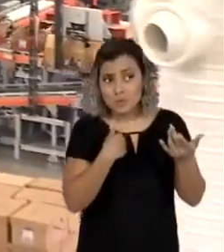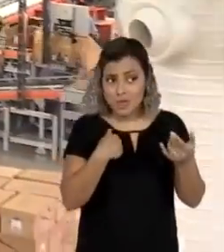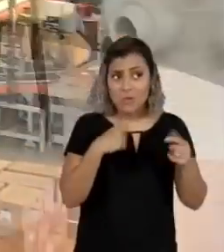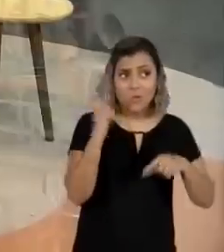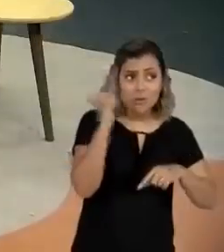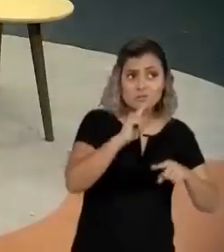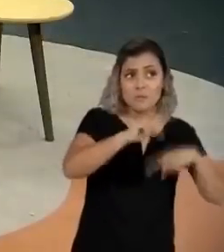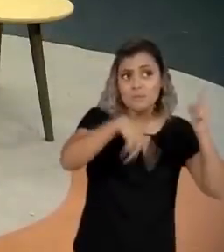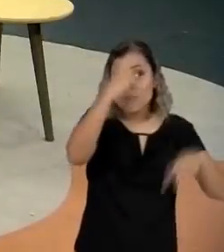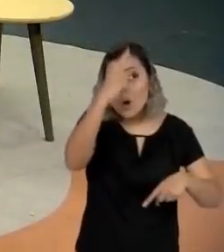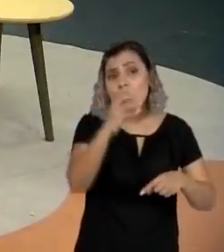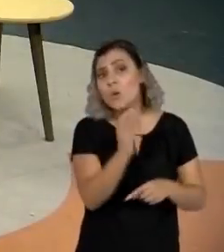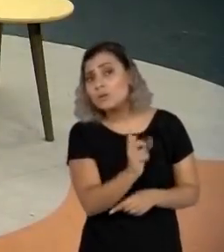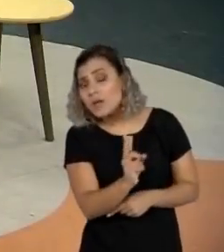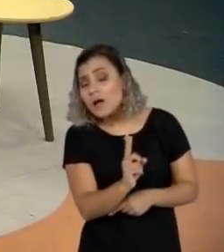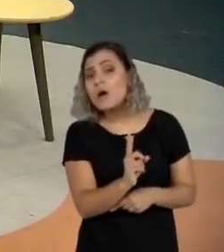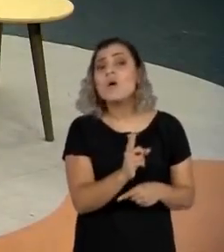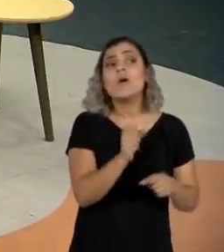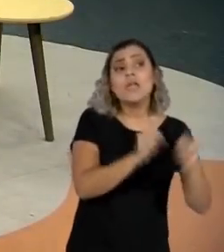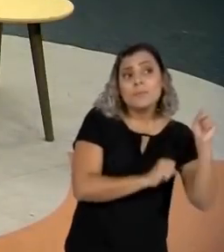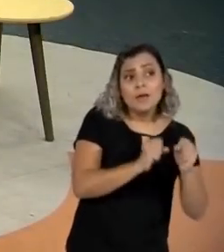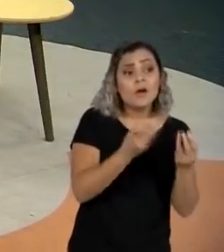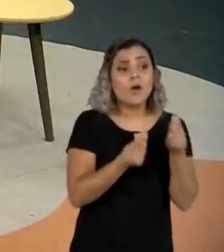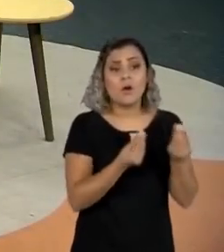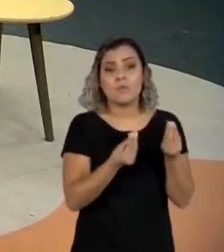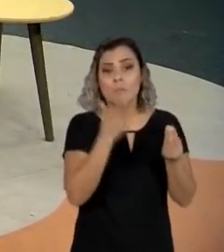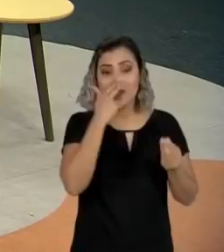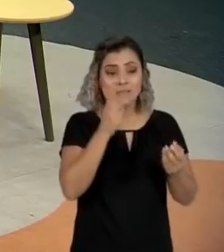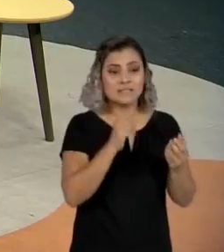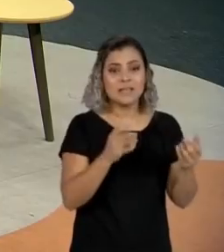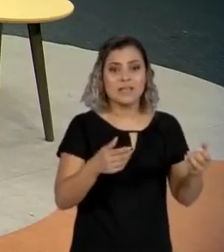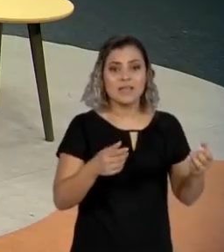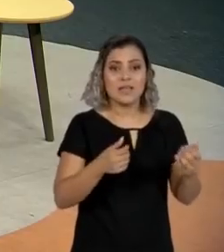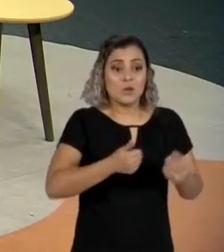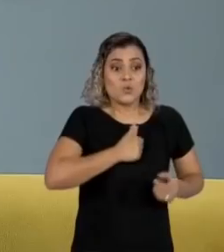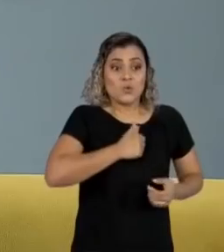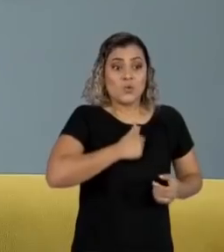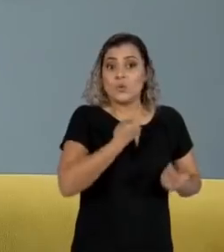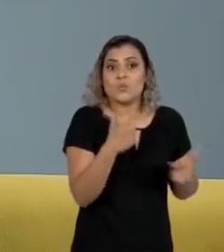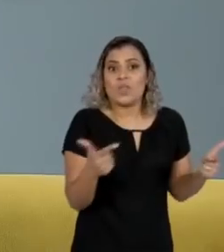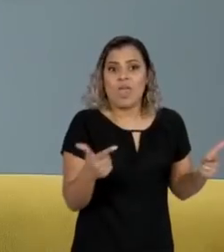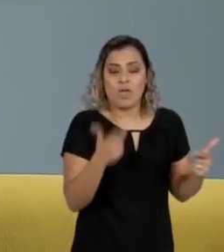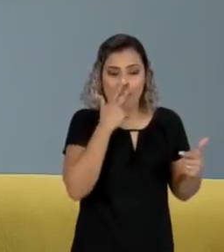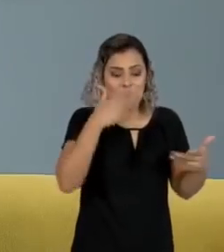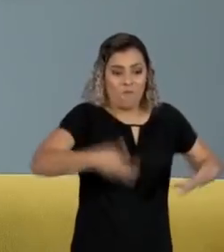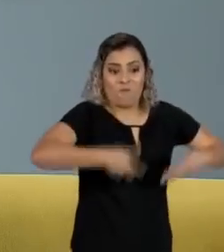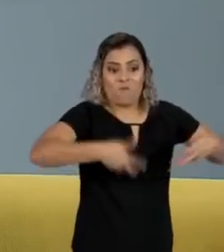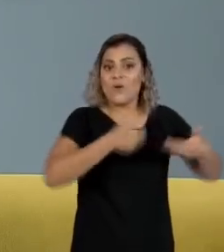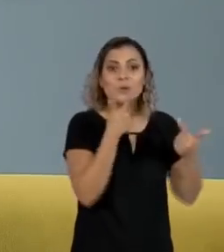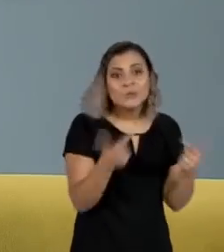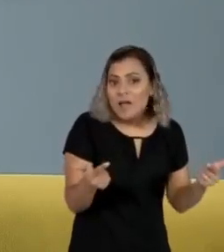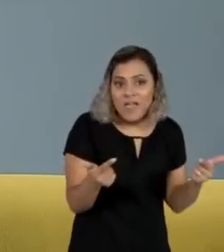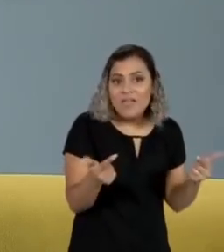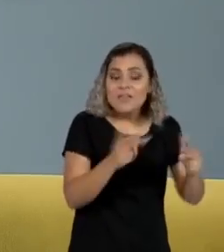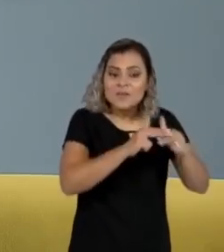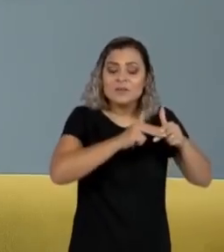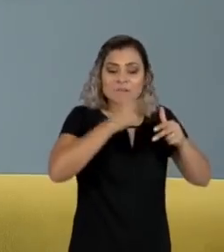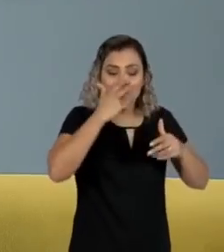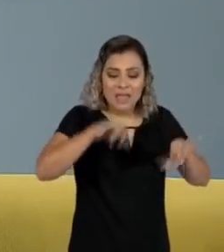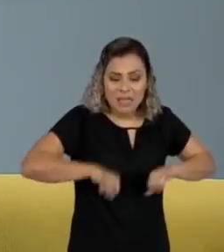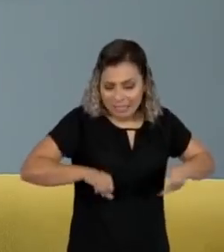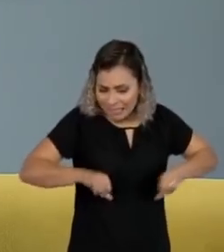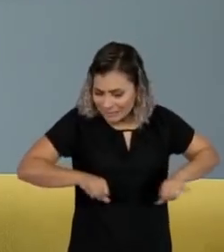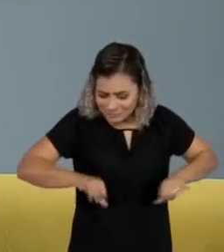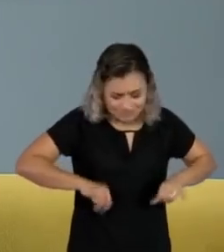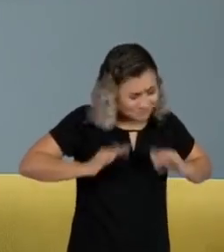não posso, qual o meu limite, qual é o limite da empresa, isso aí acaba fazendo com que o sofrimento, né, de uma maneira em geral, ele